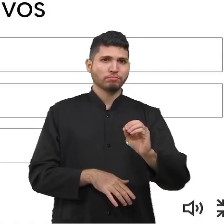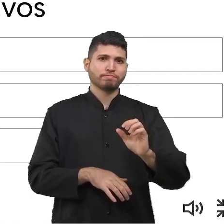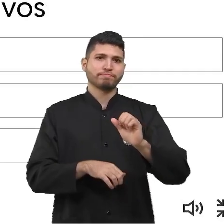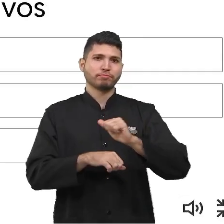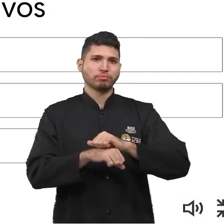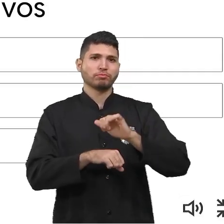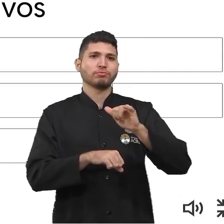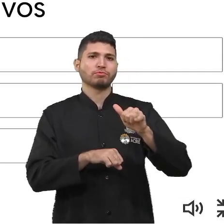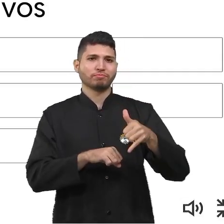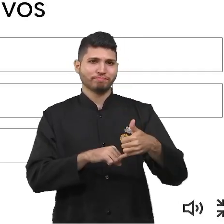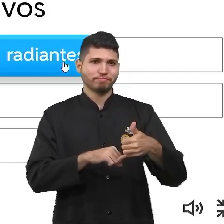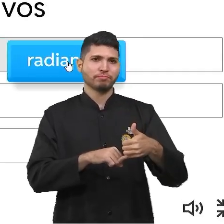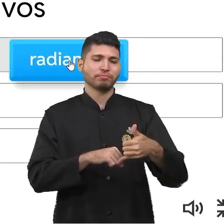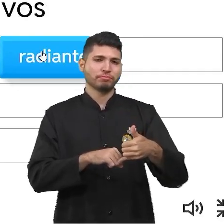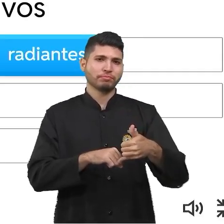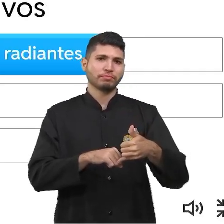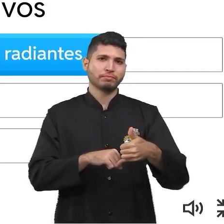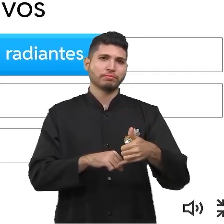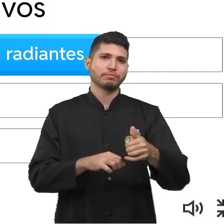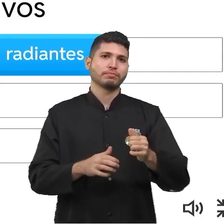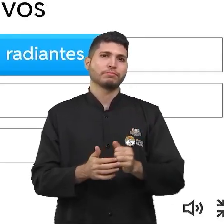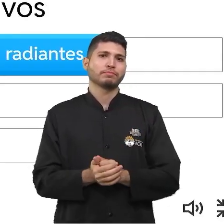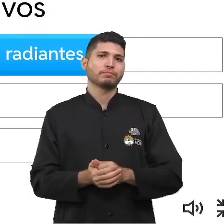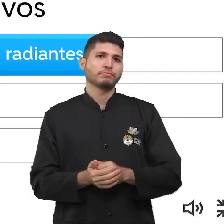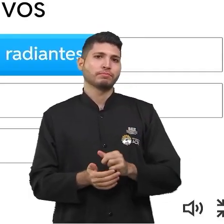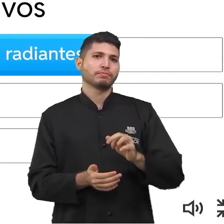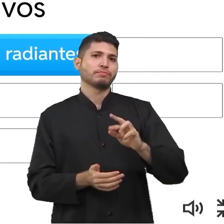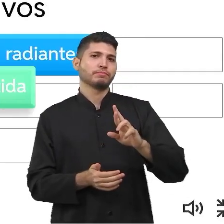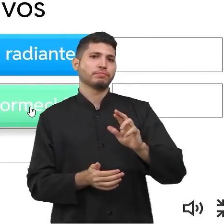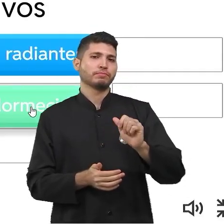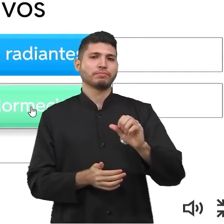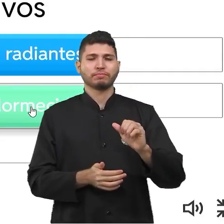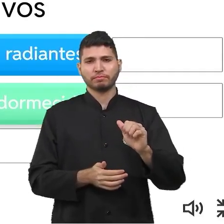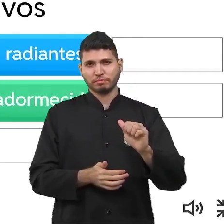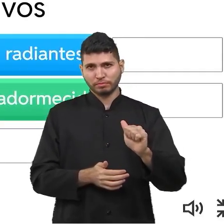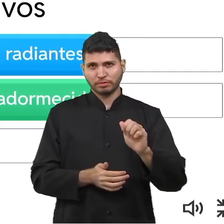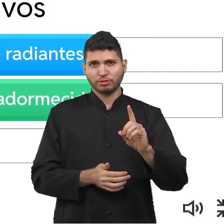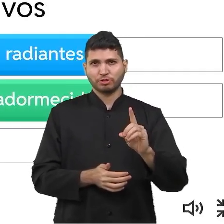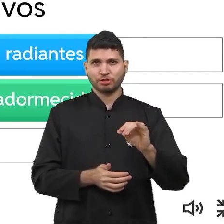também, radiante também, tá bom? Adormecida,